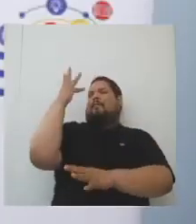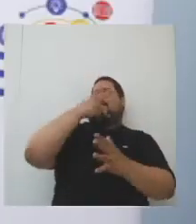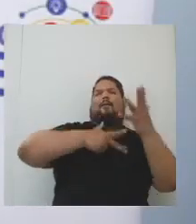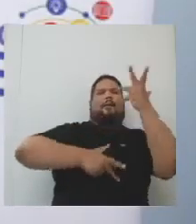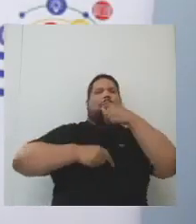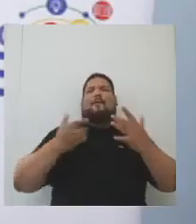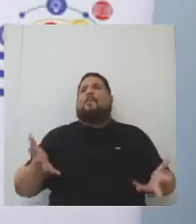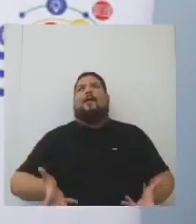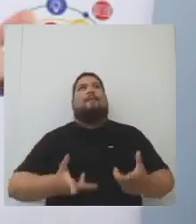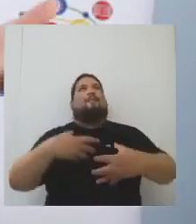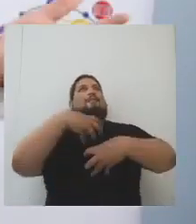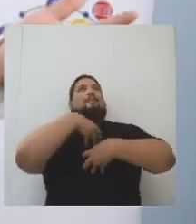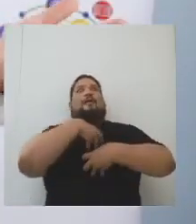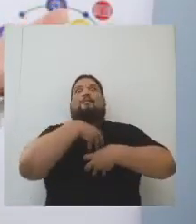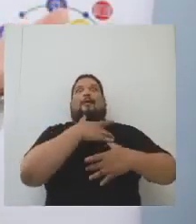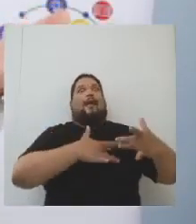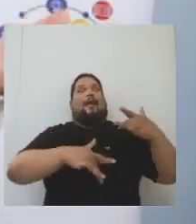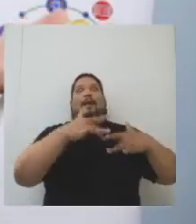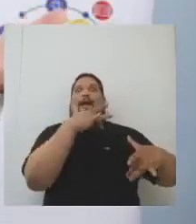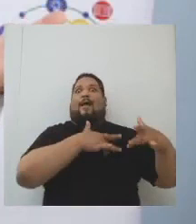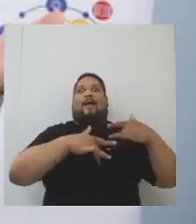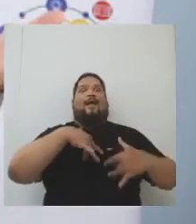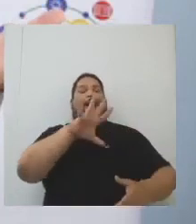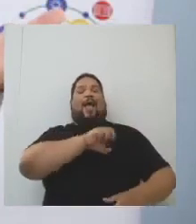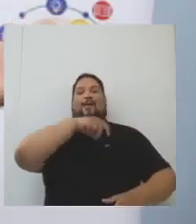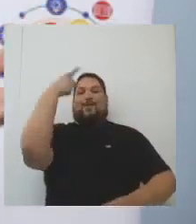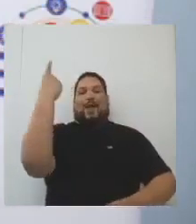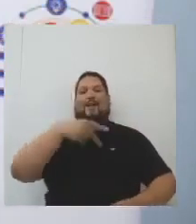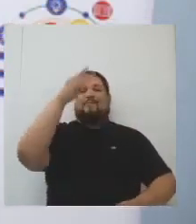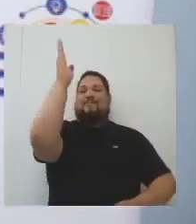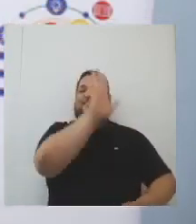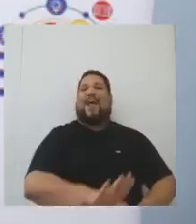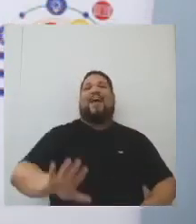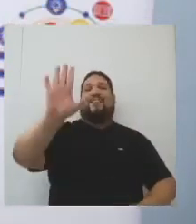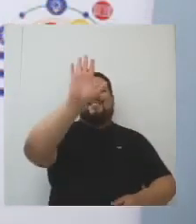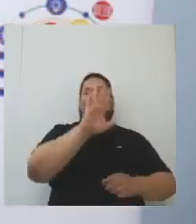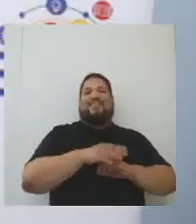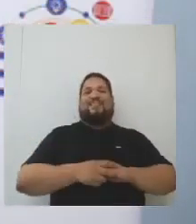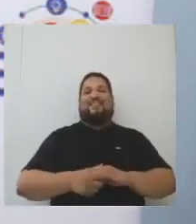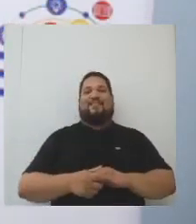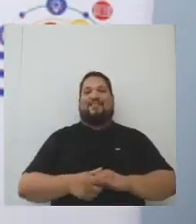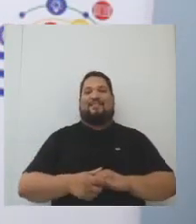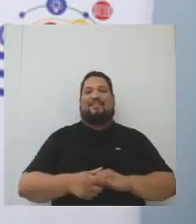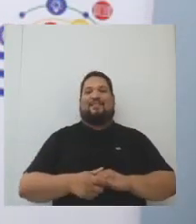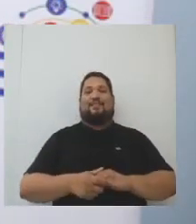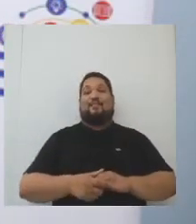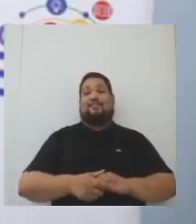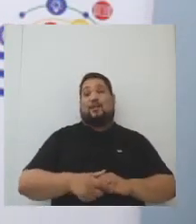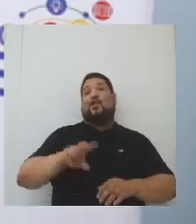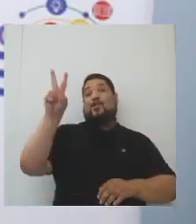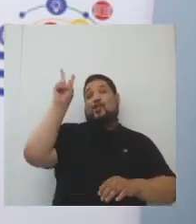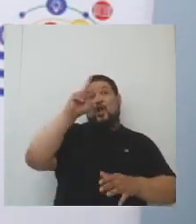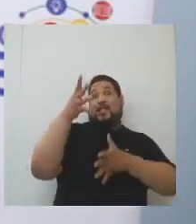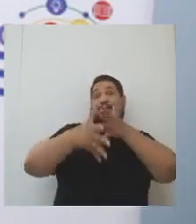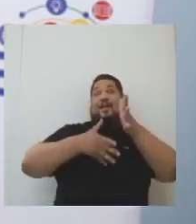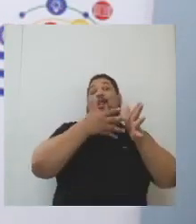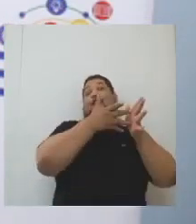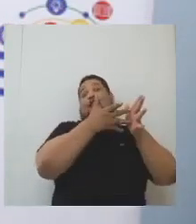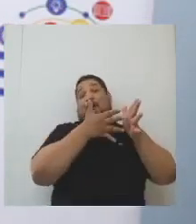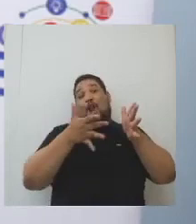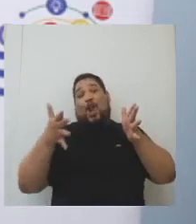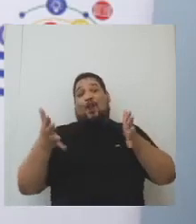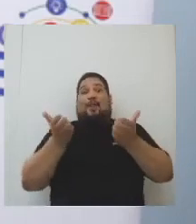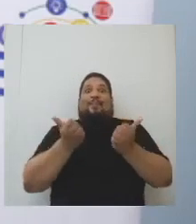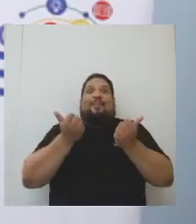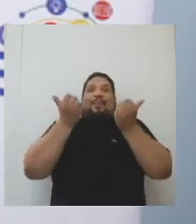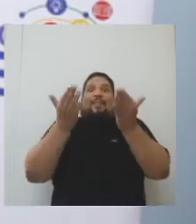se apaixonar pela nossa terra. Tá certo? Então veja só, esta história que nós estamos contando para